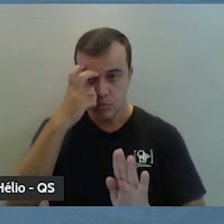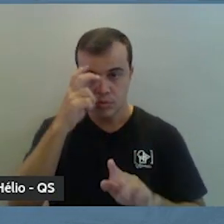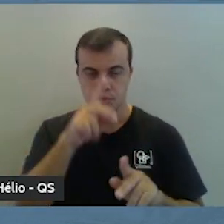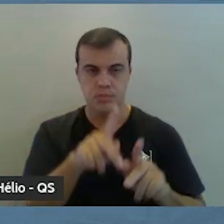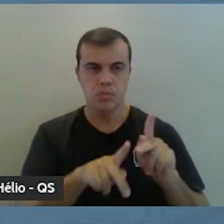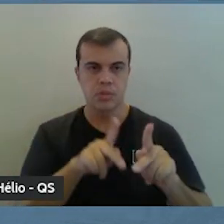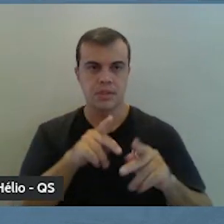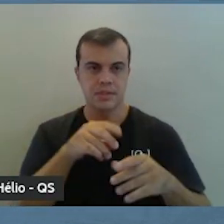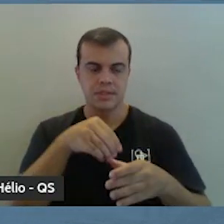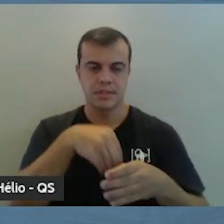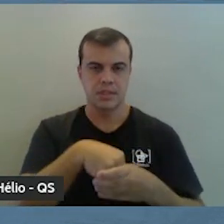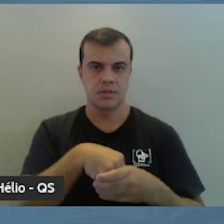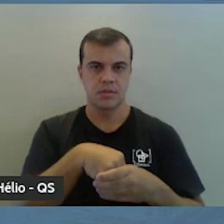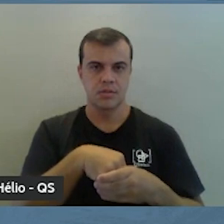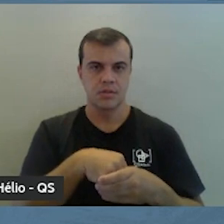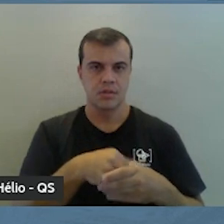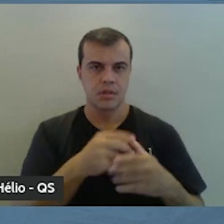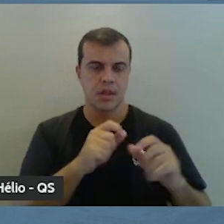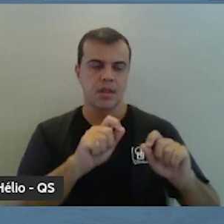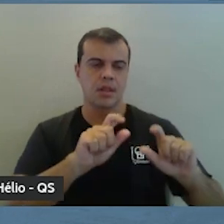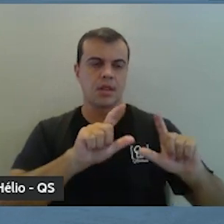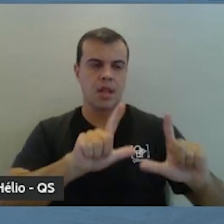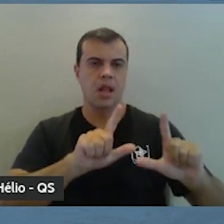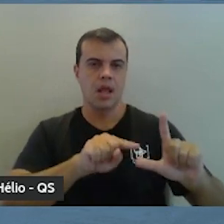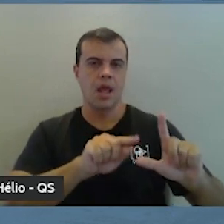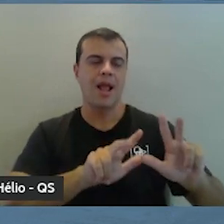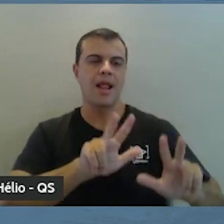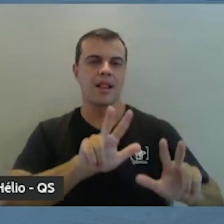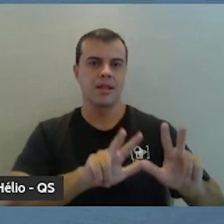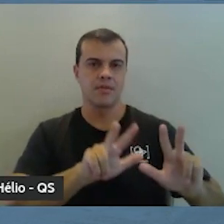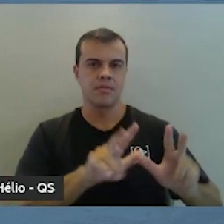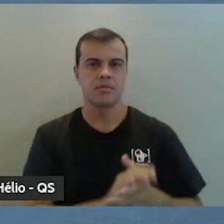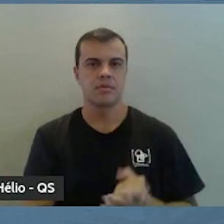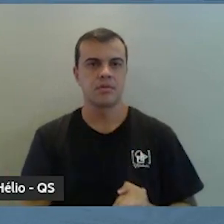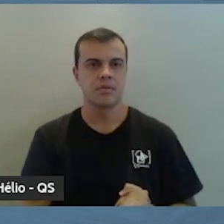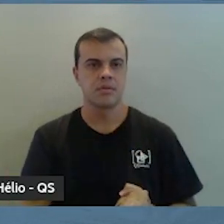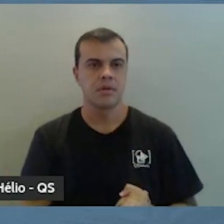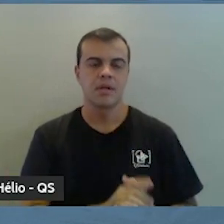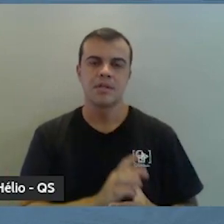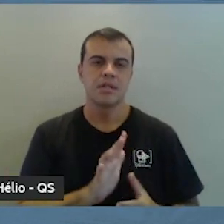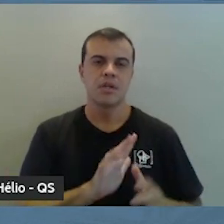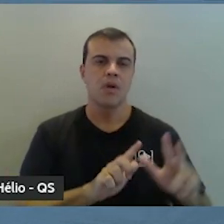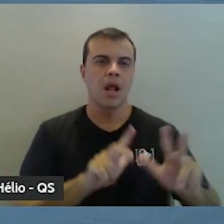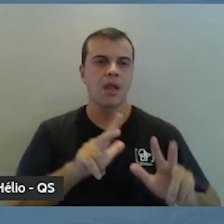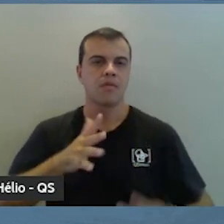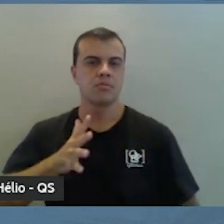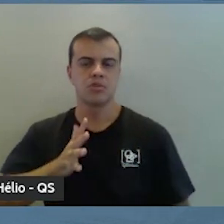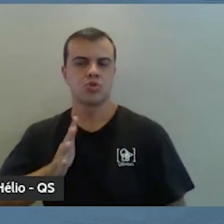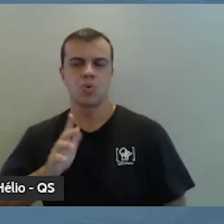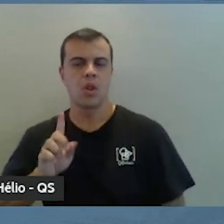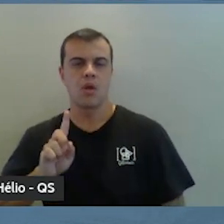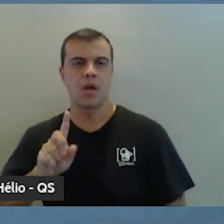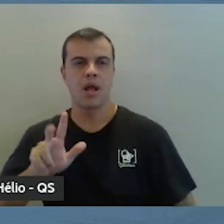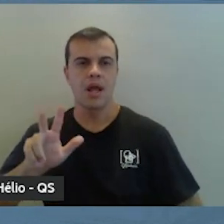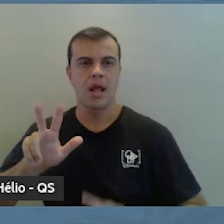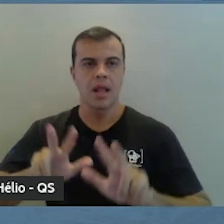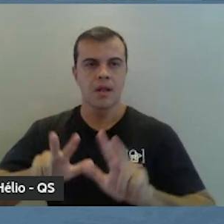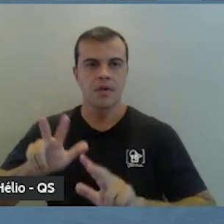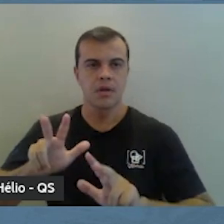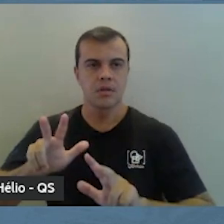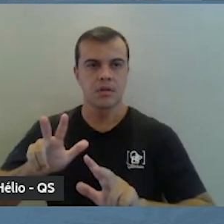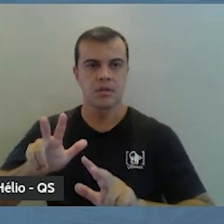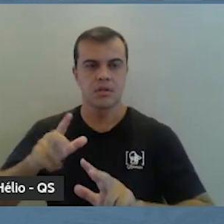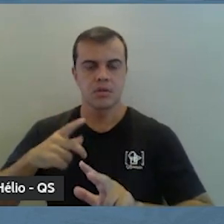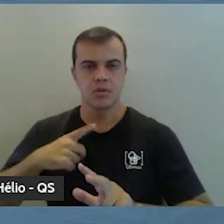dentro da tela, que é o carnaval. E não aquele carnaval da elite. E não o carnaval dos